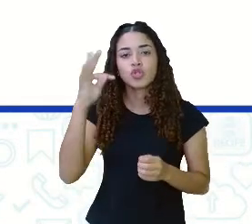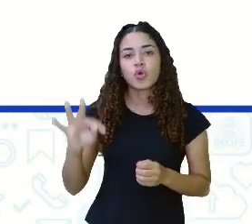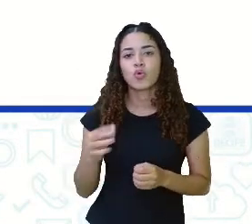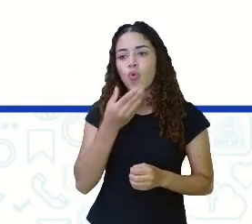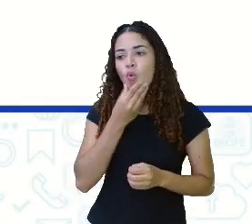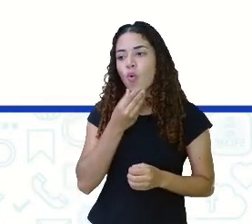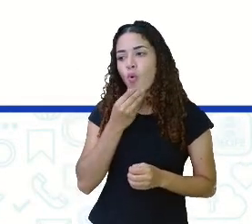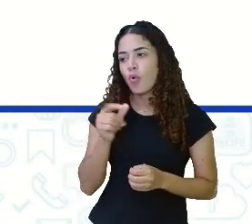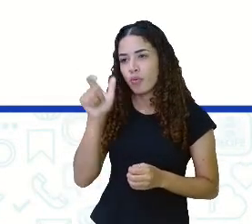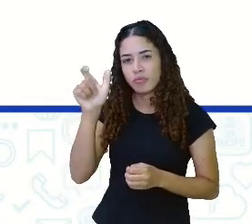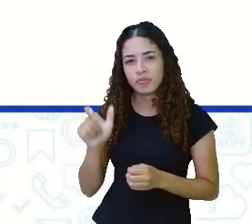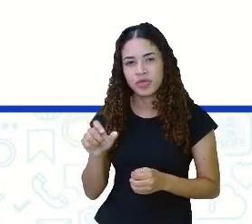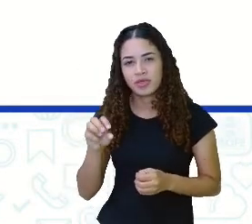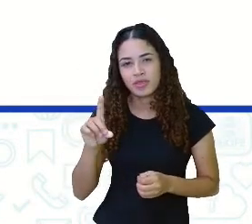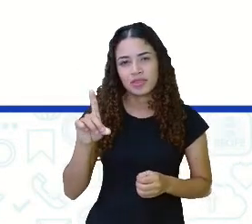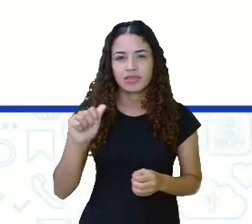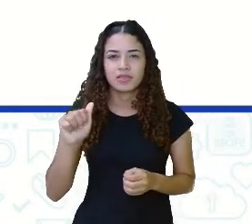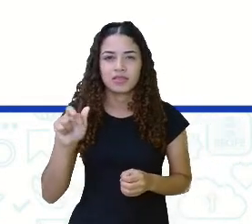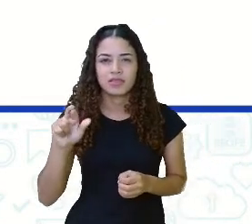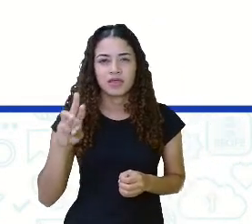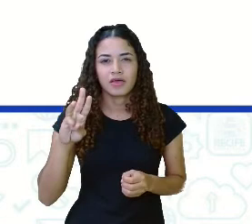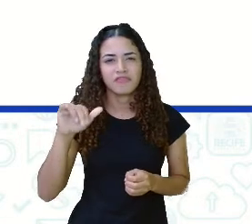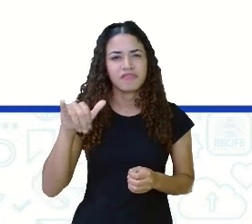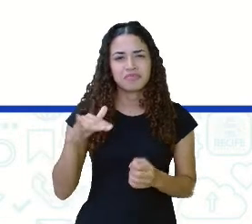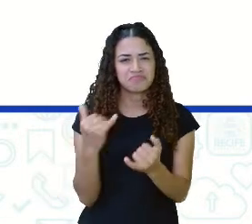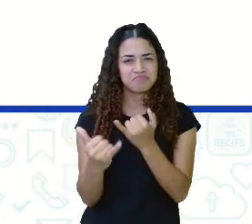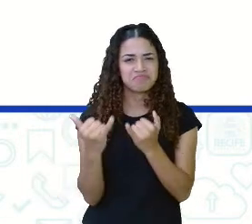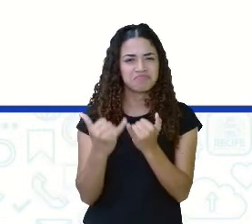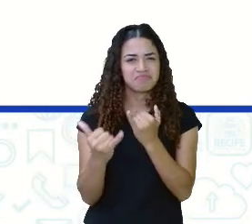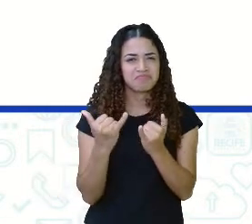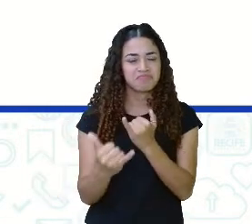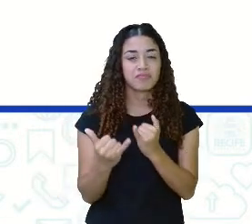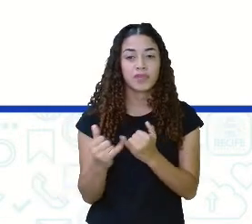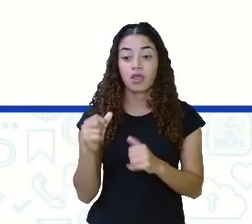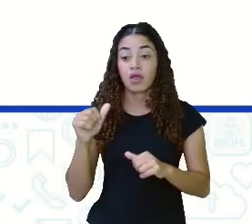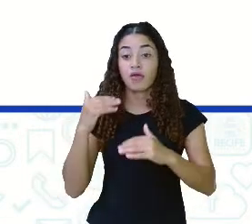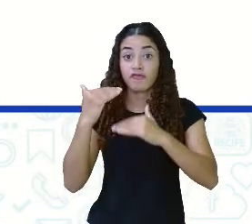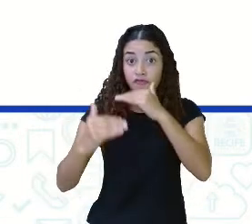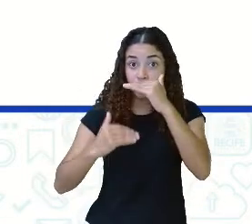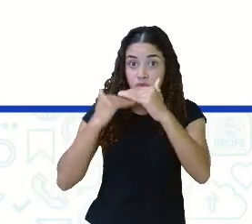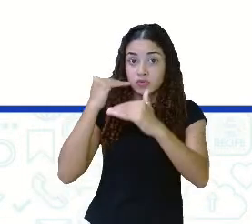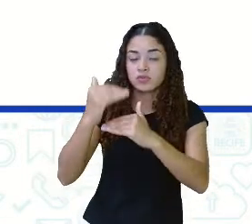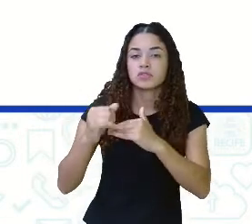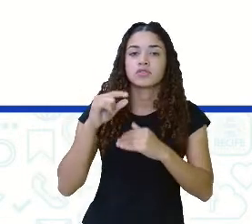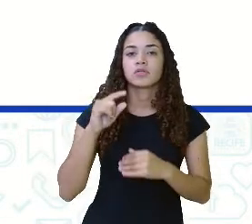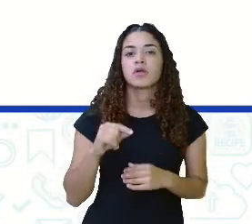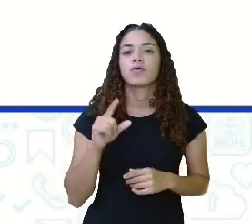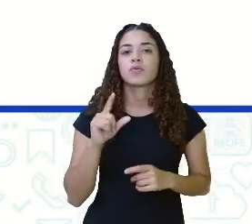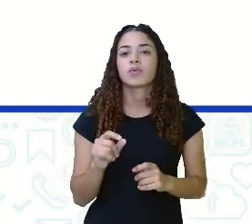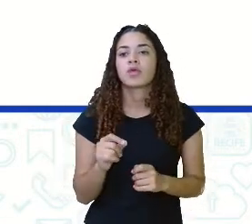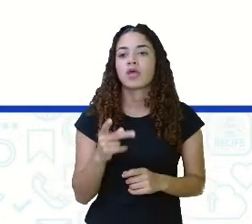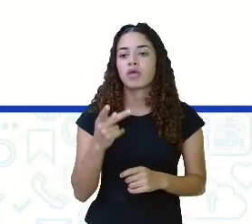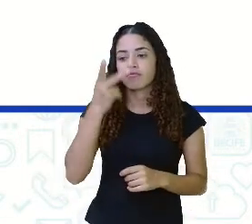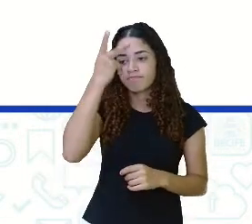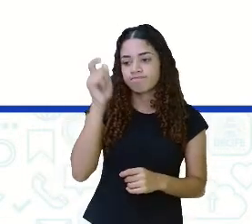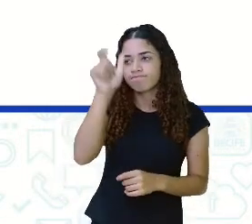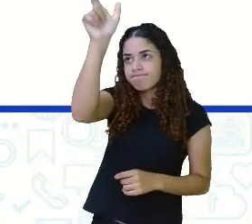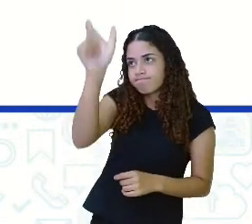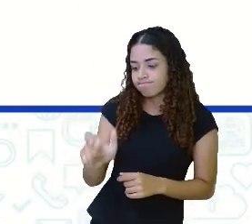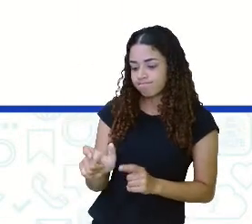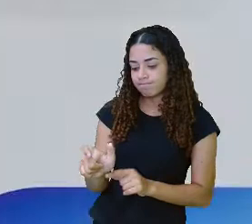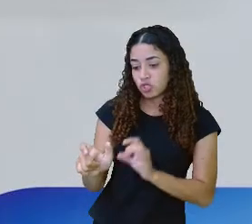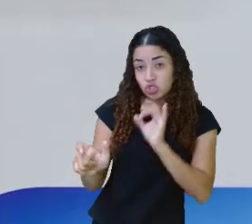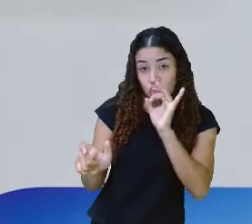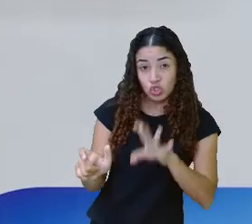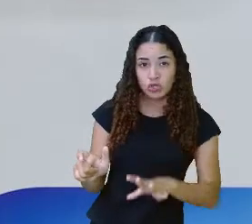é praticamente igual, né? Então, a evolução, ela não vai agir sobre um indivíduo só. Como eu falei